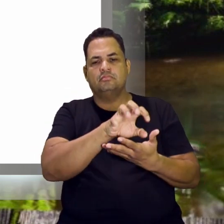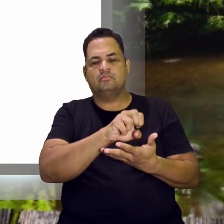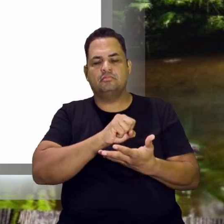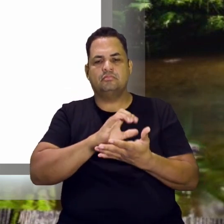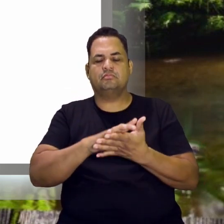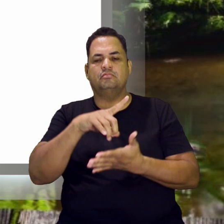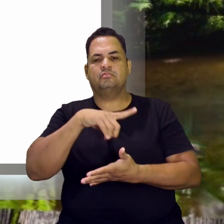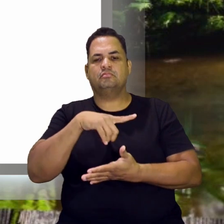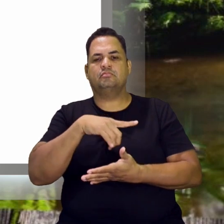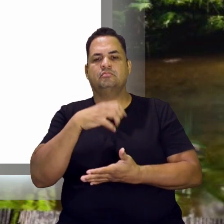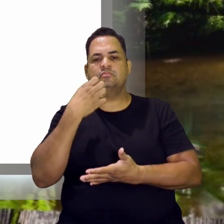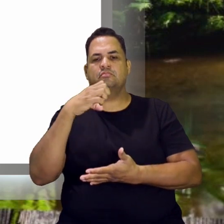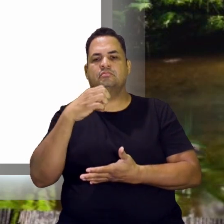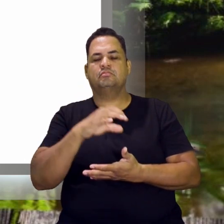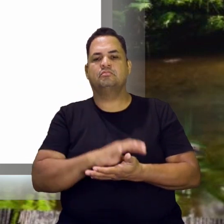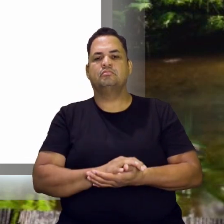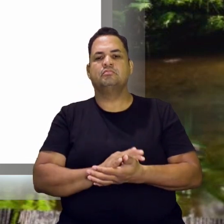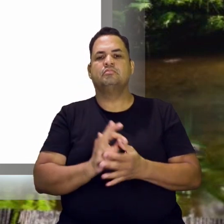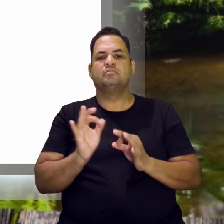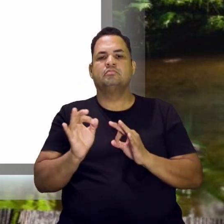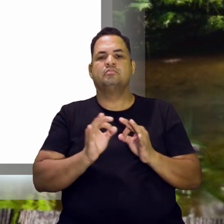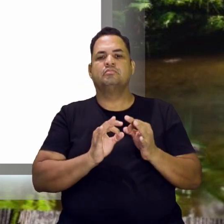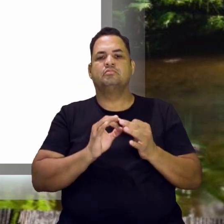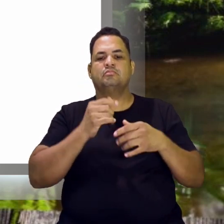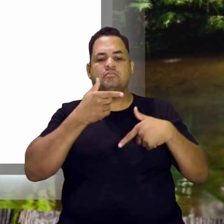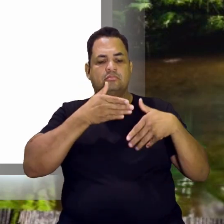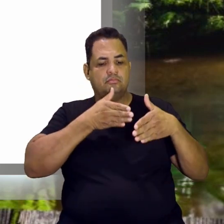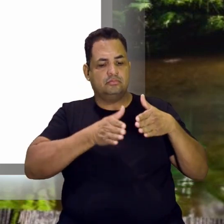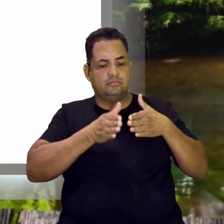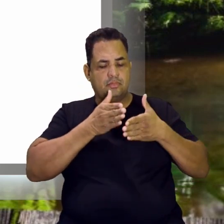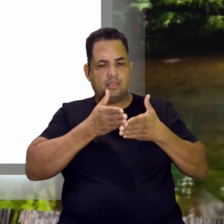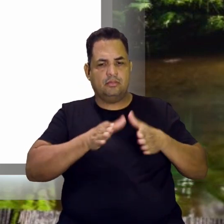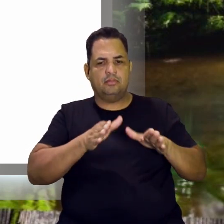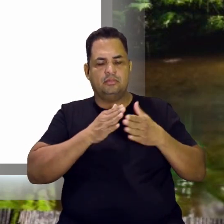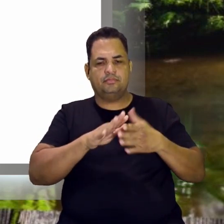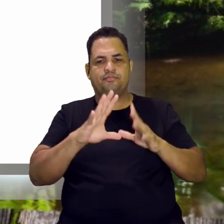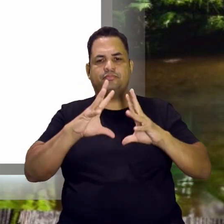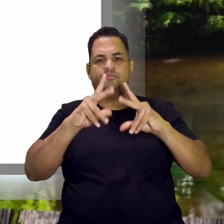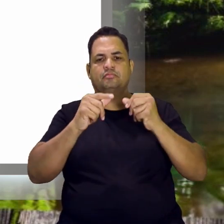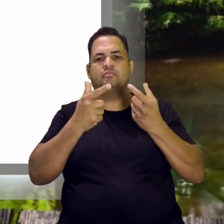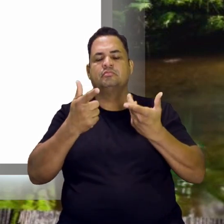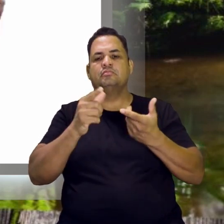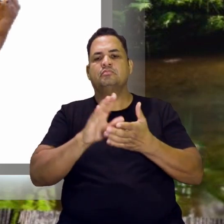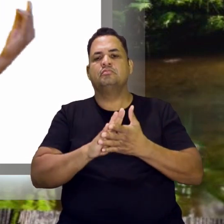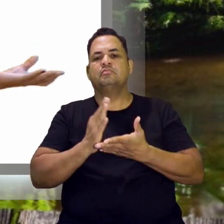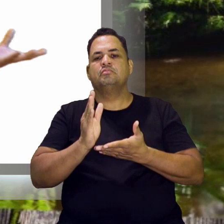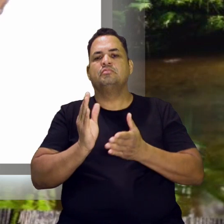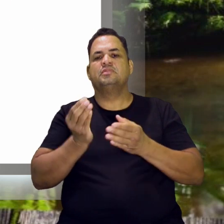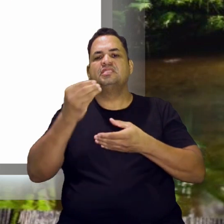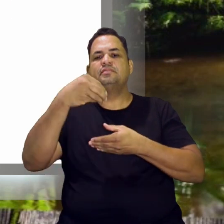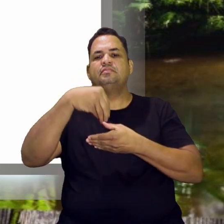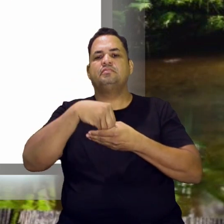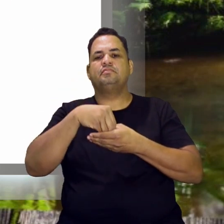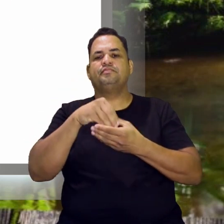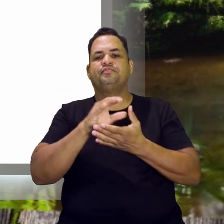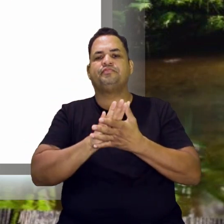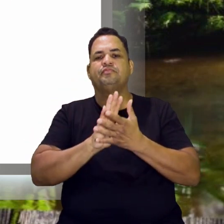energia, tem uma forma de reprodução e tudo isso vai fazer parte